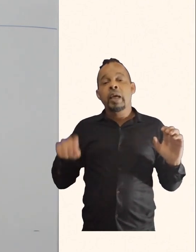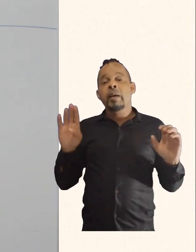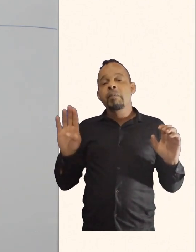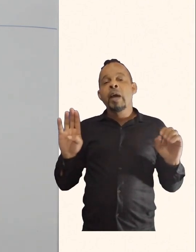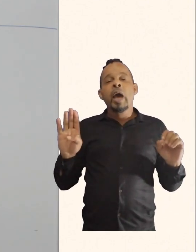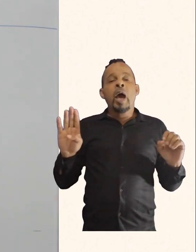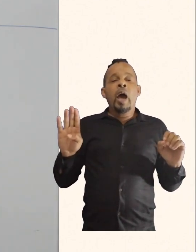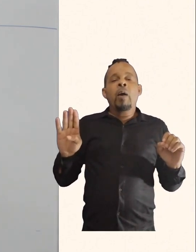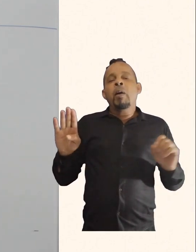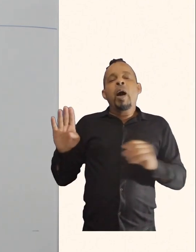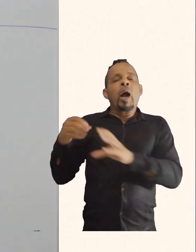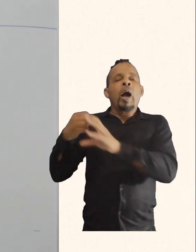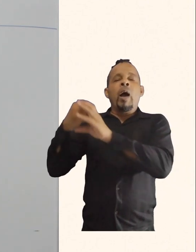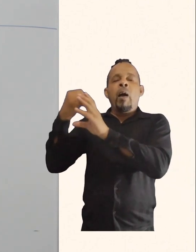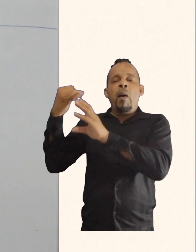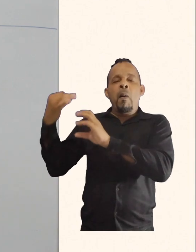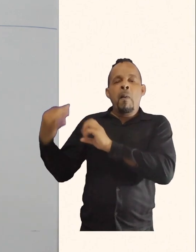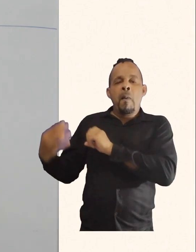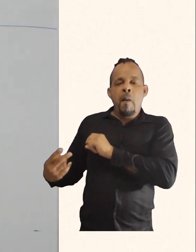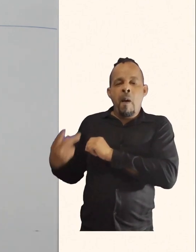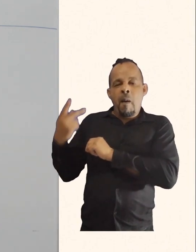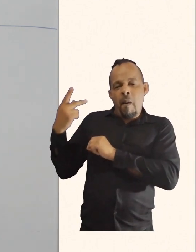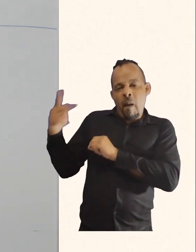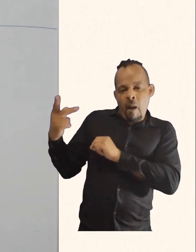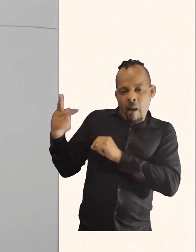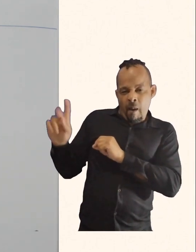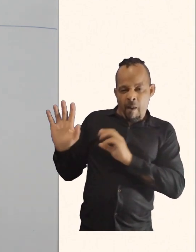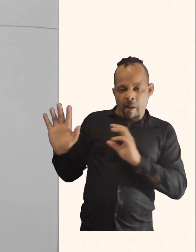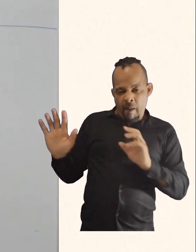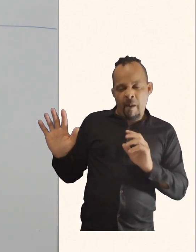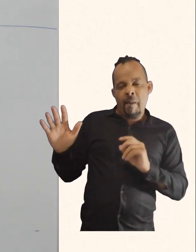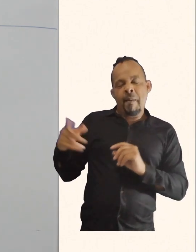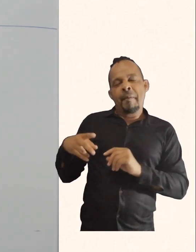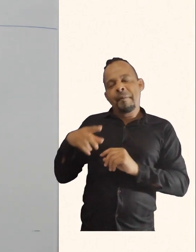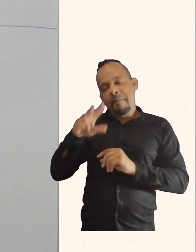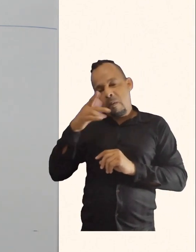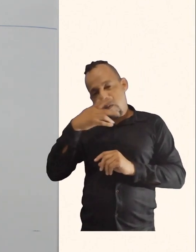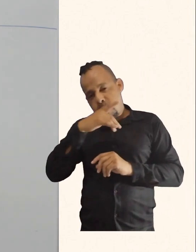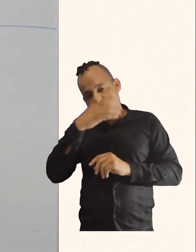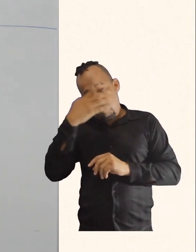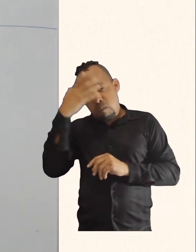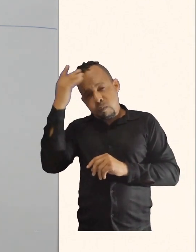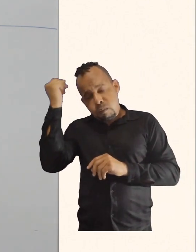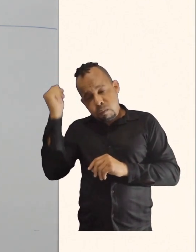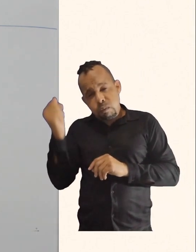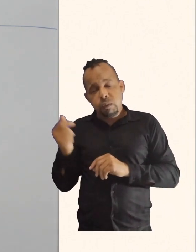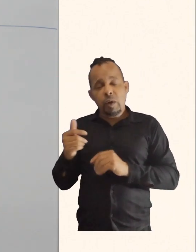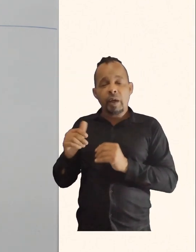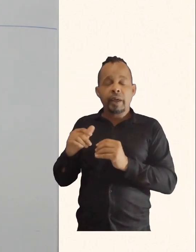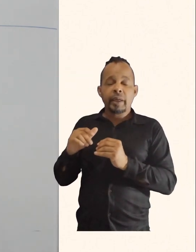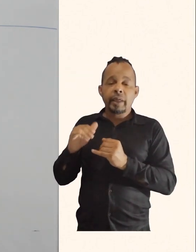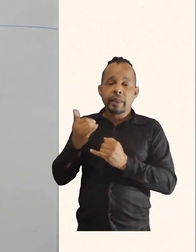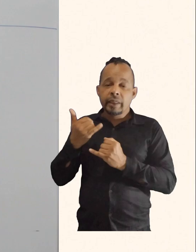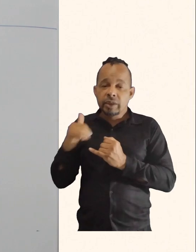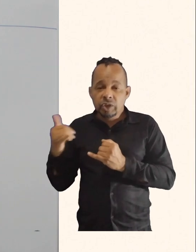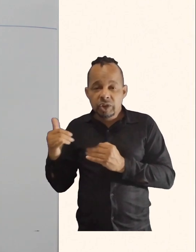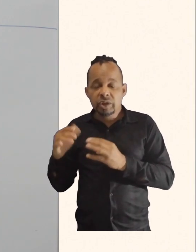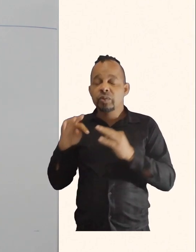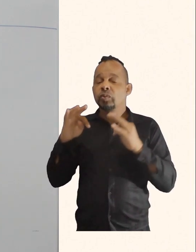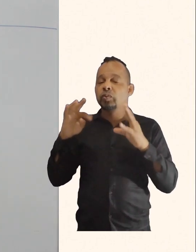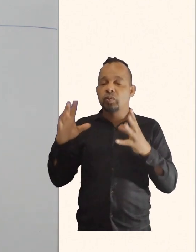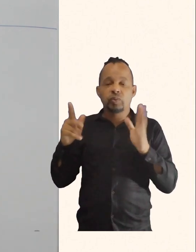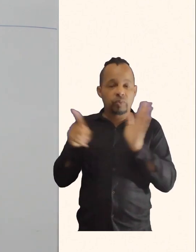e um ponto B com características B, posição B, velocidade B, energia potencial B, enfim, todas